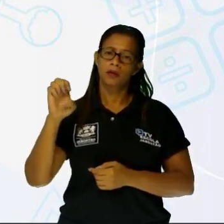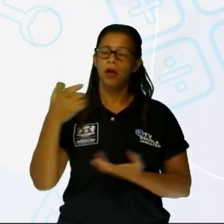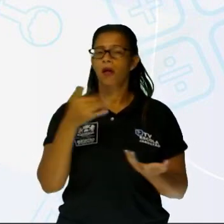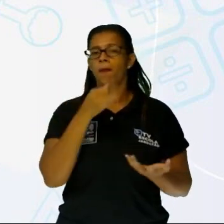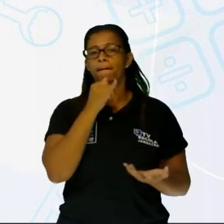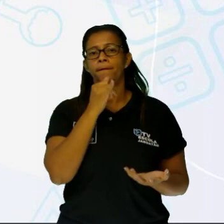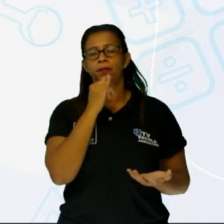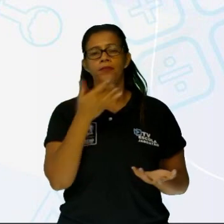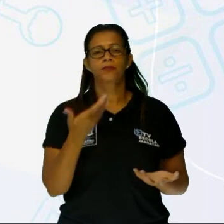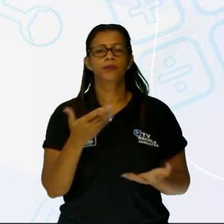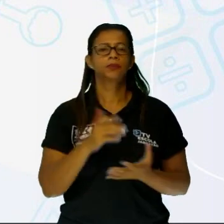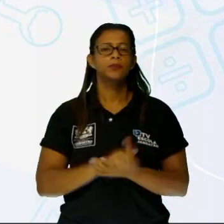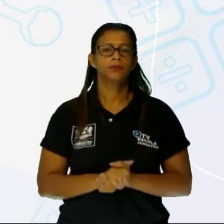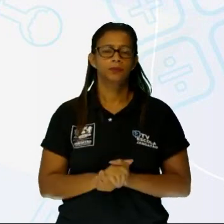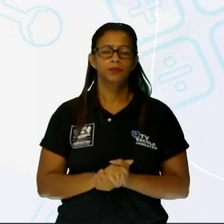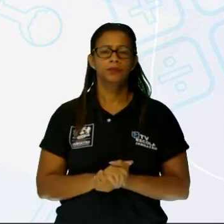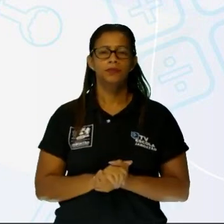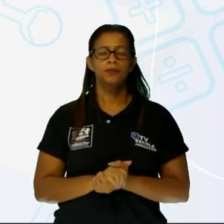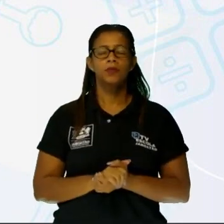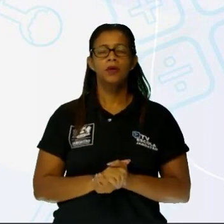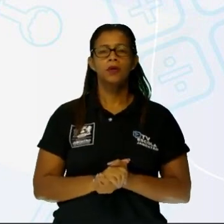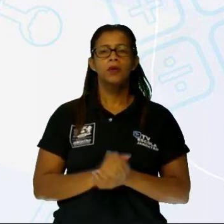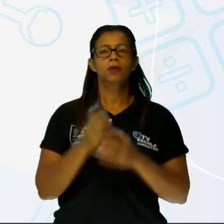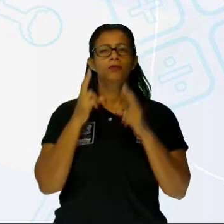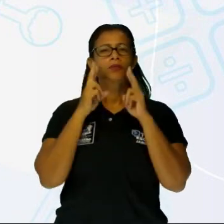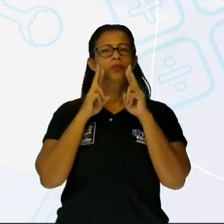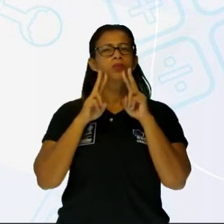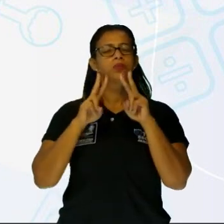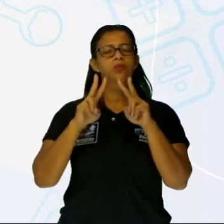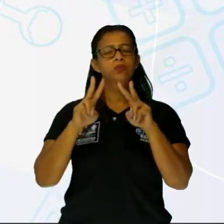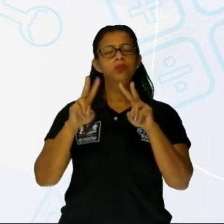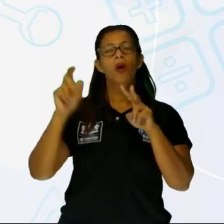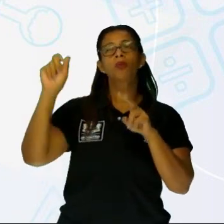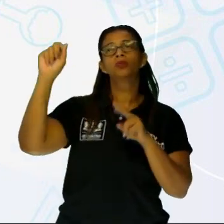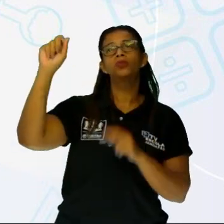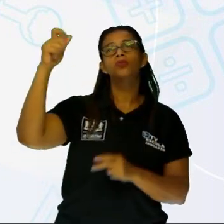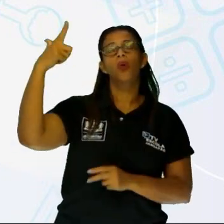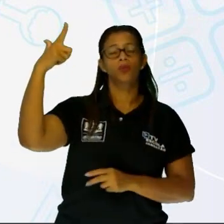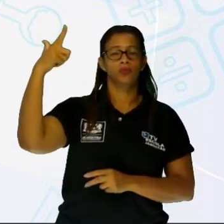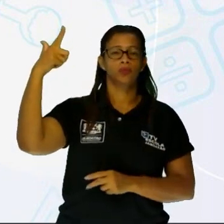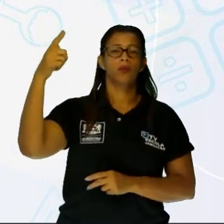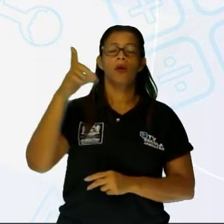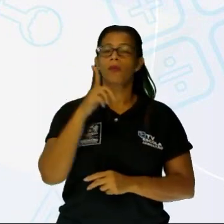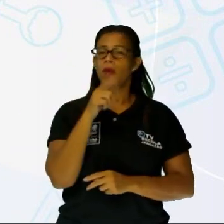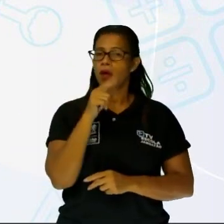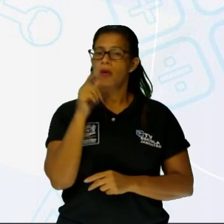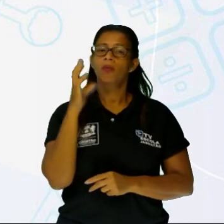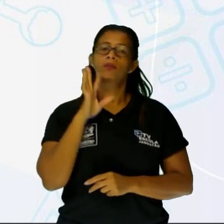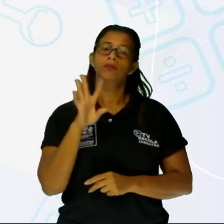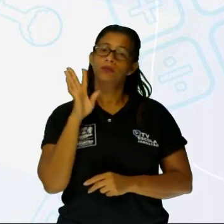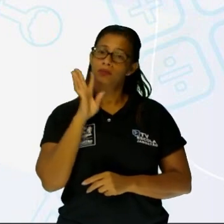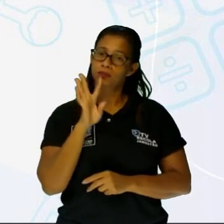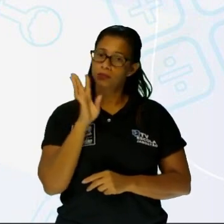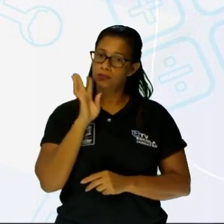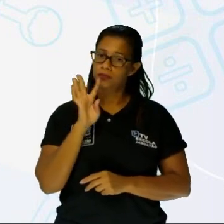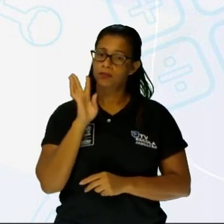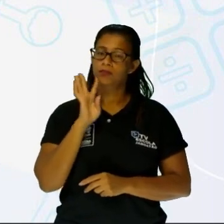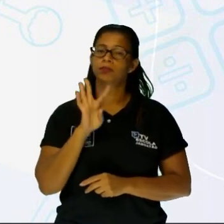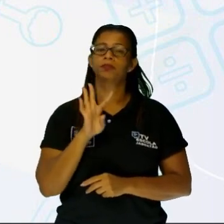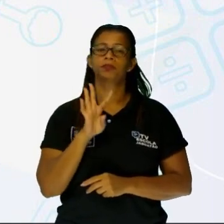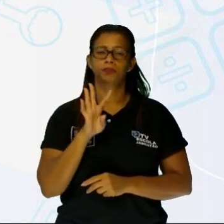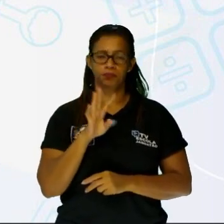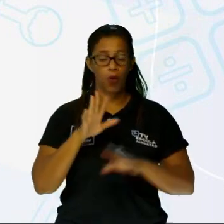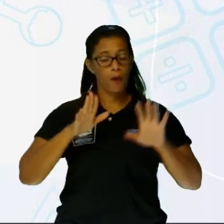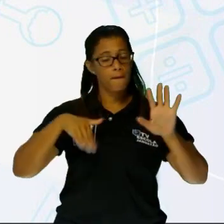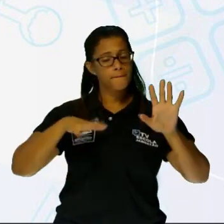tá vendo que tá fazendo um sol, né? Que a água tá bem legal. Poxa, que prainha bonita, que sol legal.